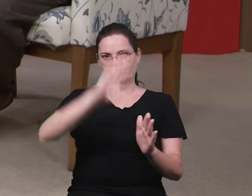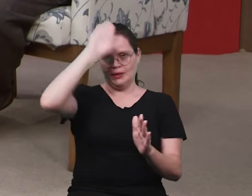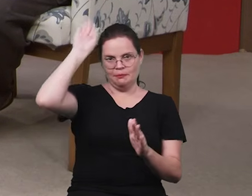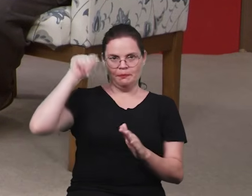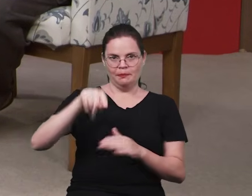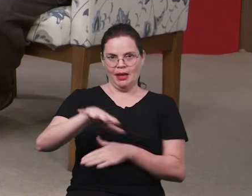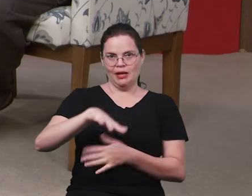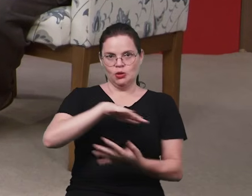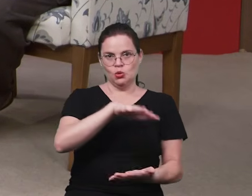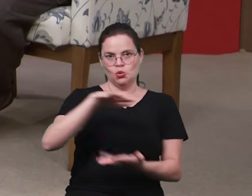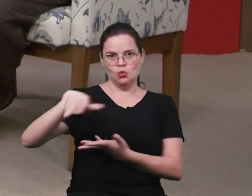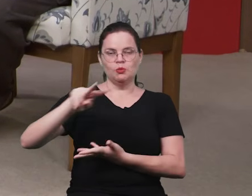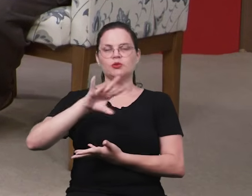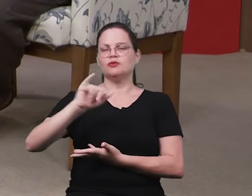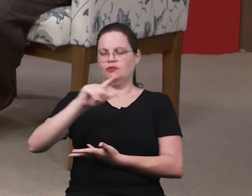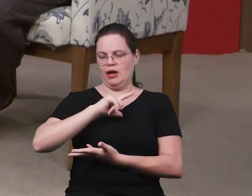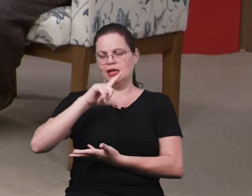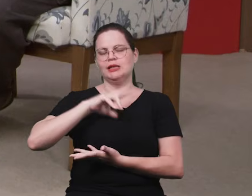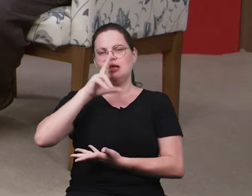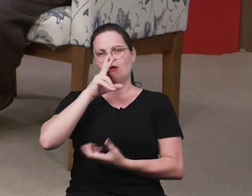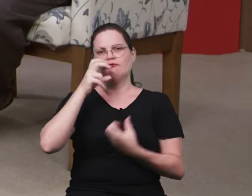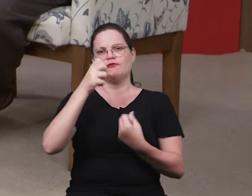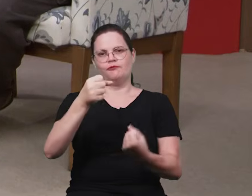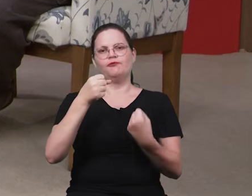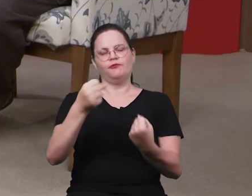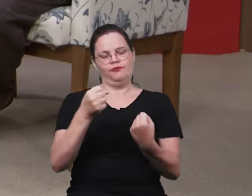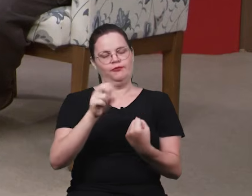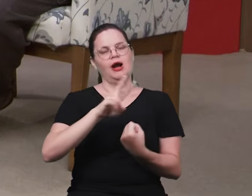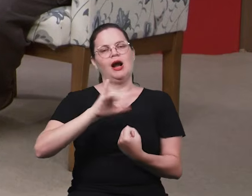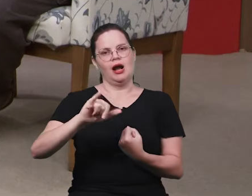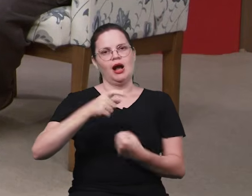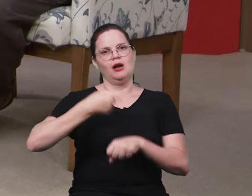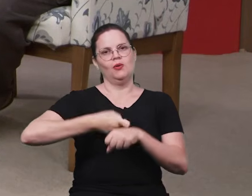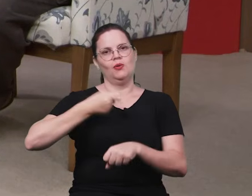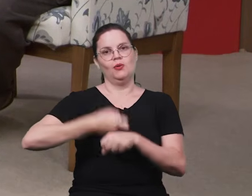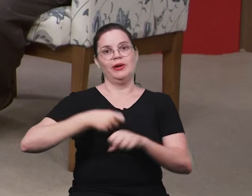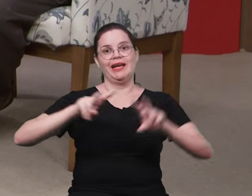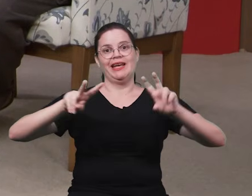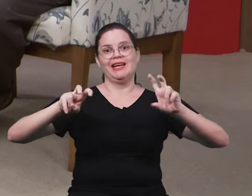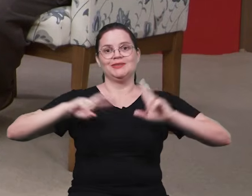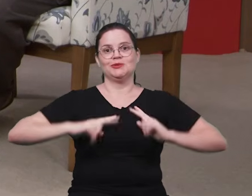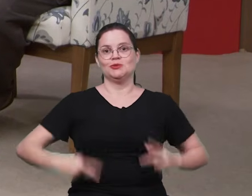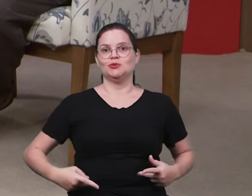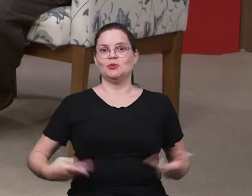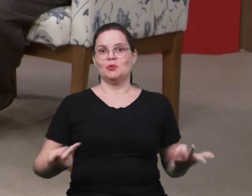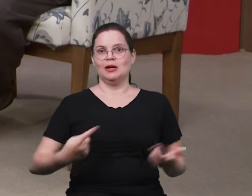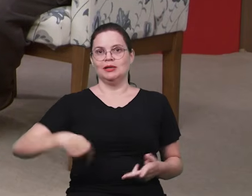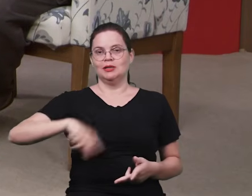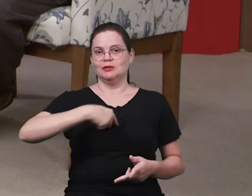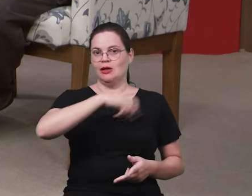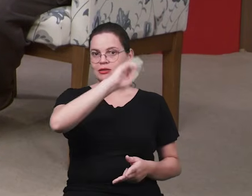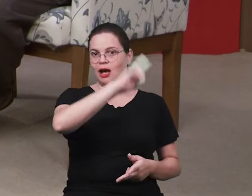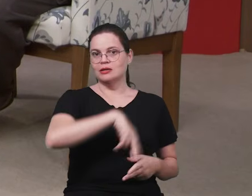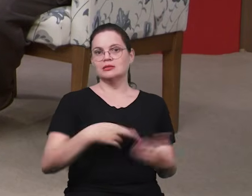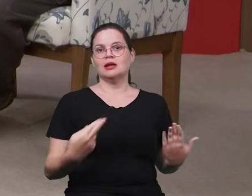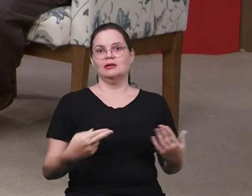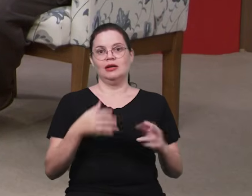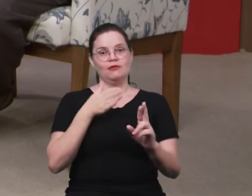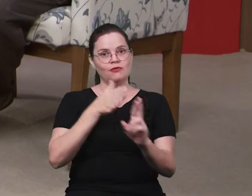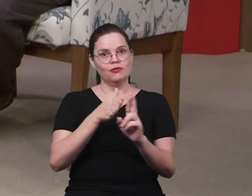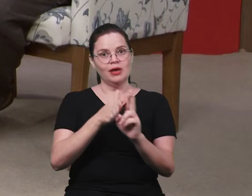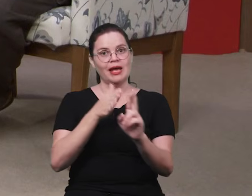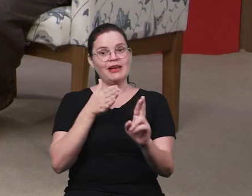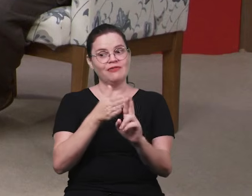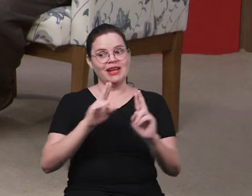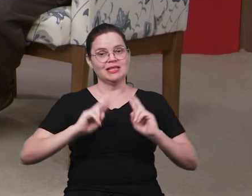forte. Sim. E muito poderoso. Mas na visão de Deus, humana, né? Hein? Na concepção humana. Na concepção humana,